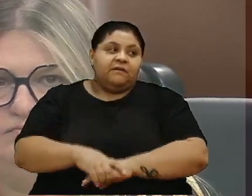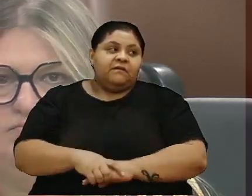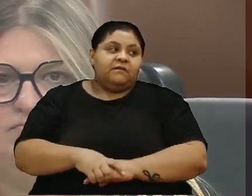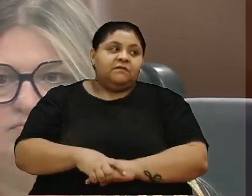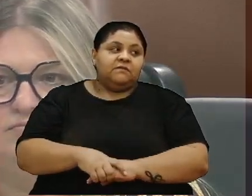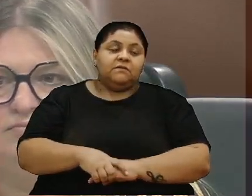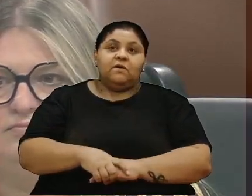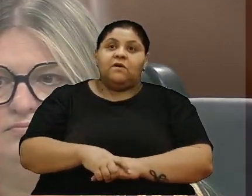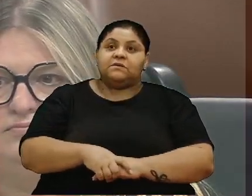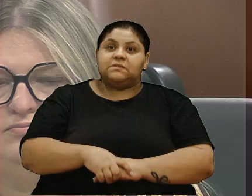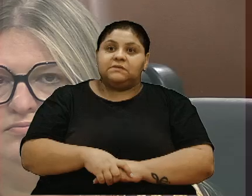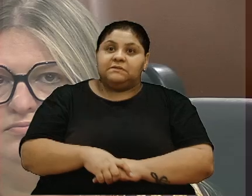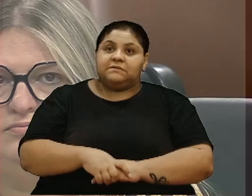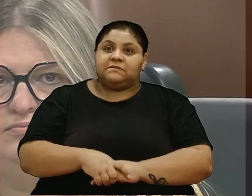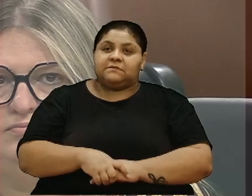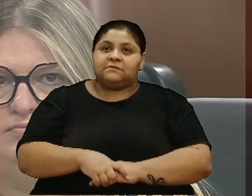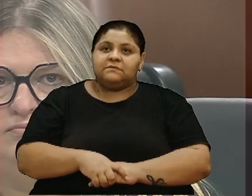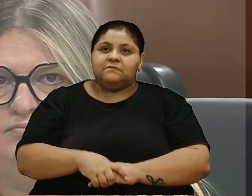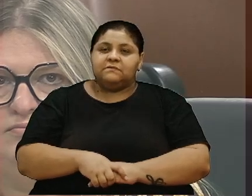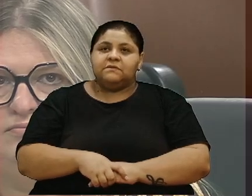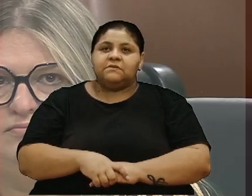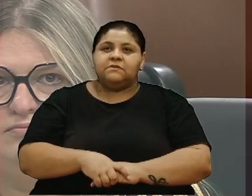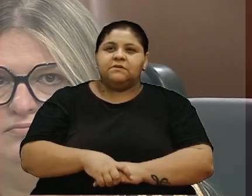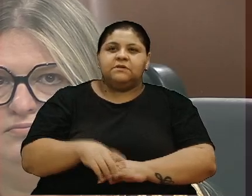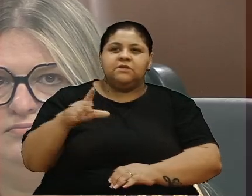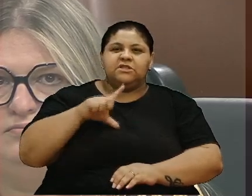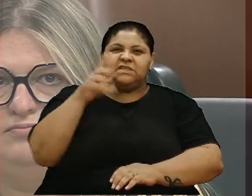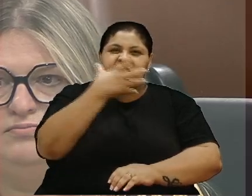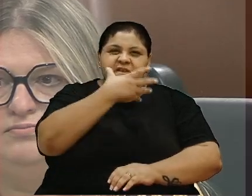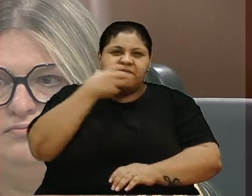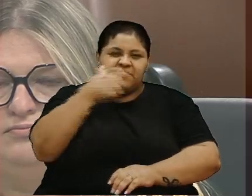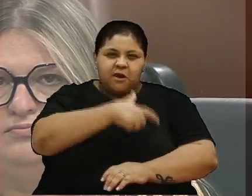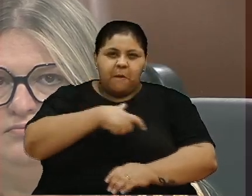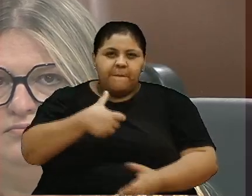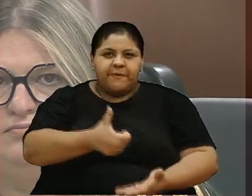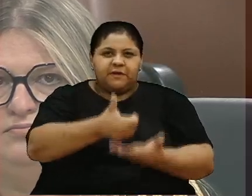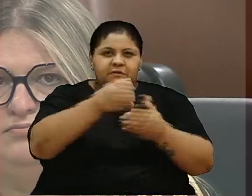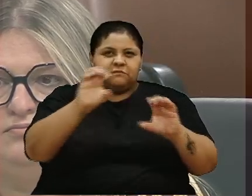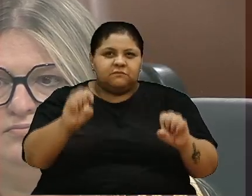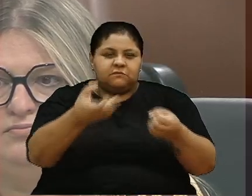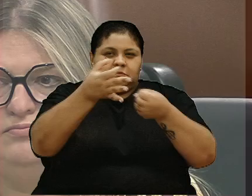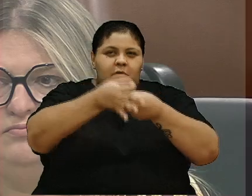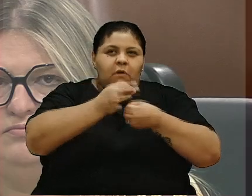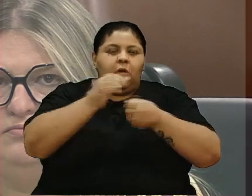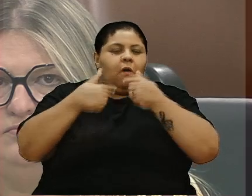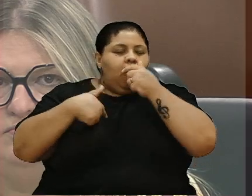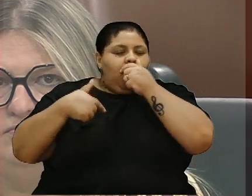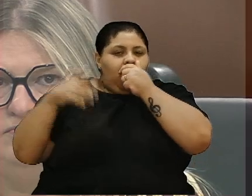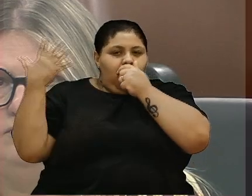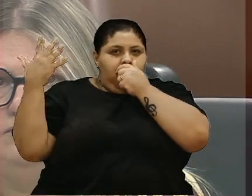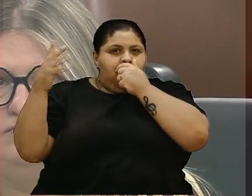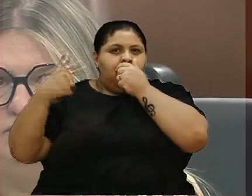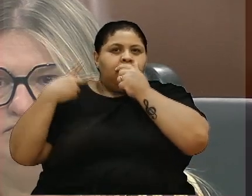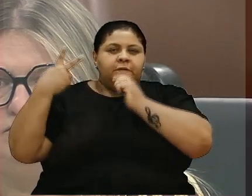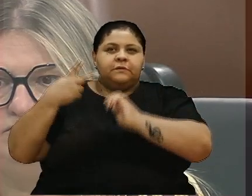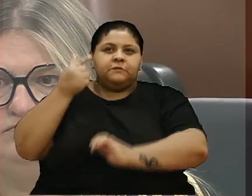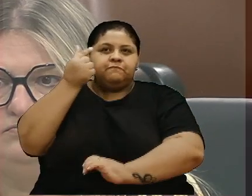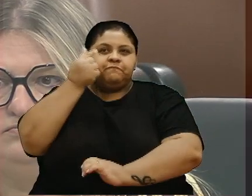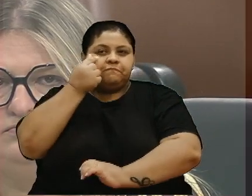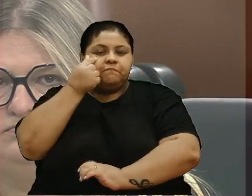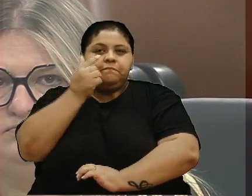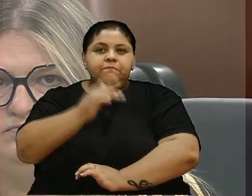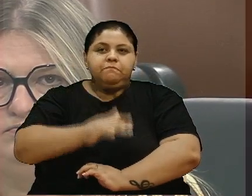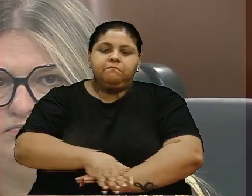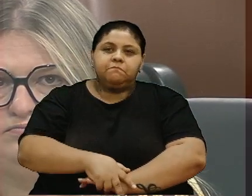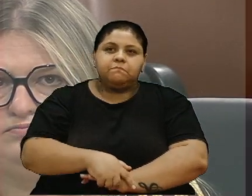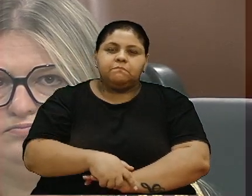feito a Nova Skin patrocinando a festa da uva. E eu lhe parabenizo, vereador Frisso. Na época, vocês, enquanto